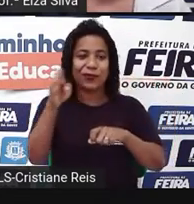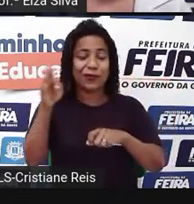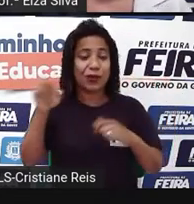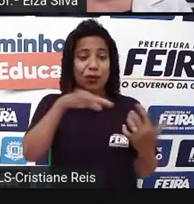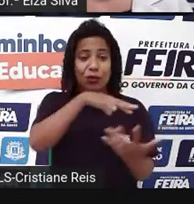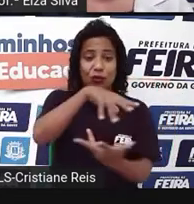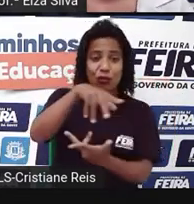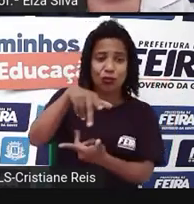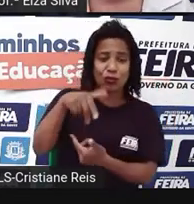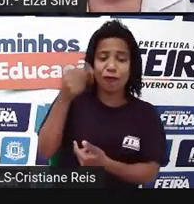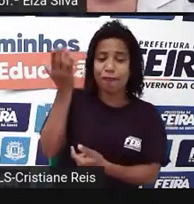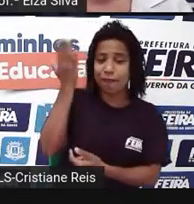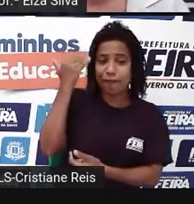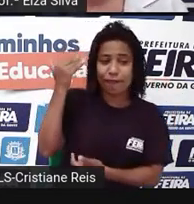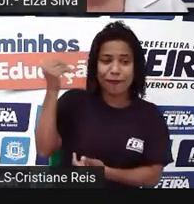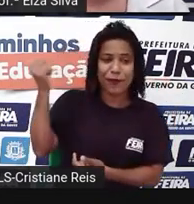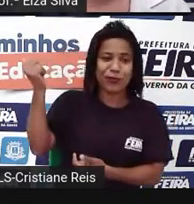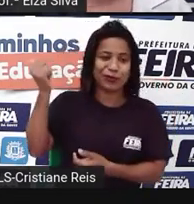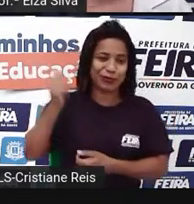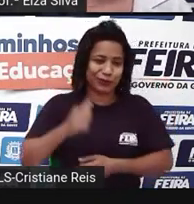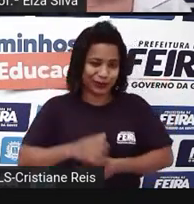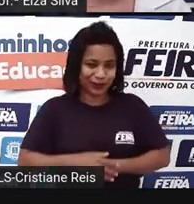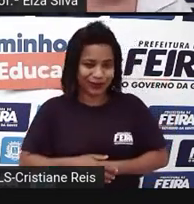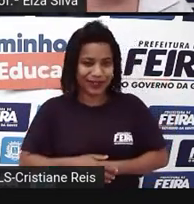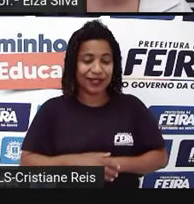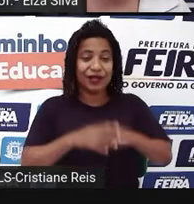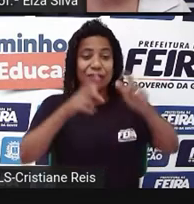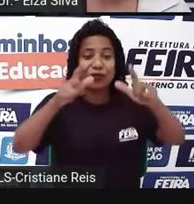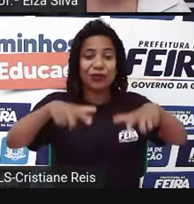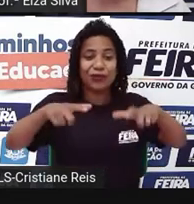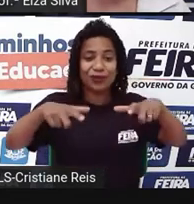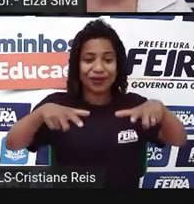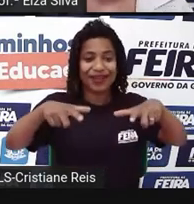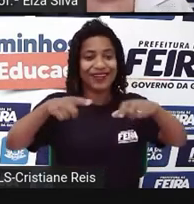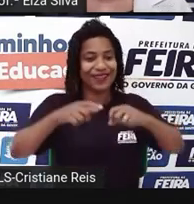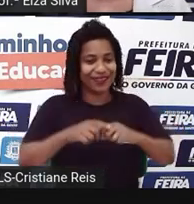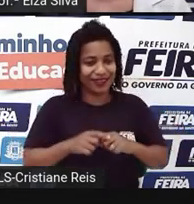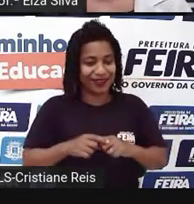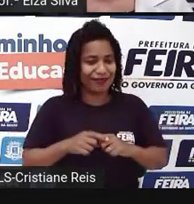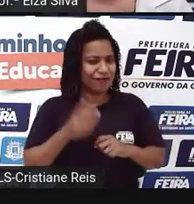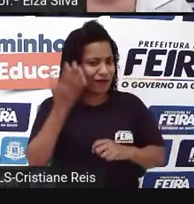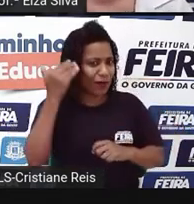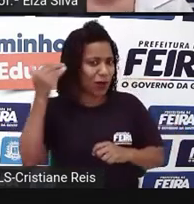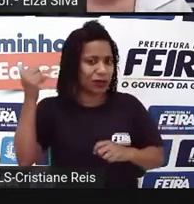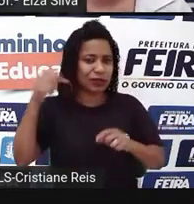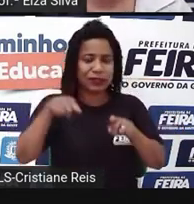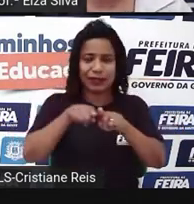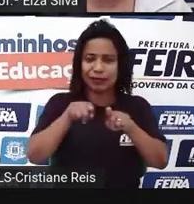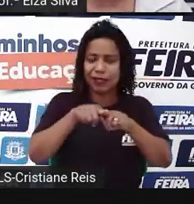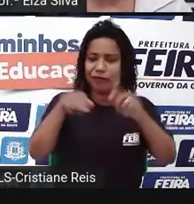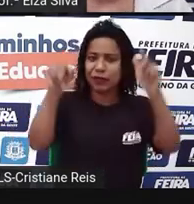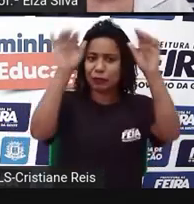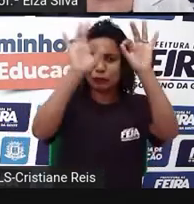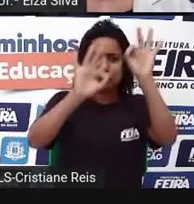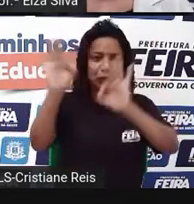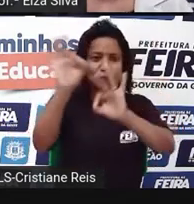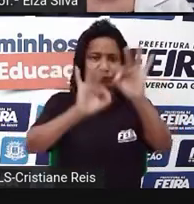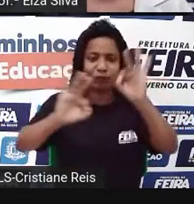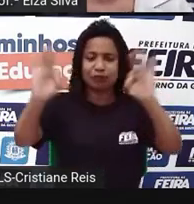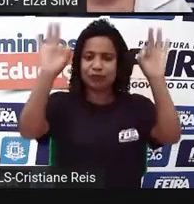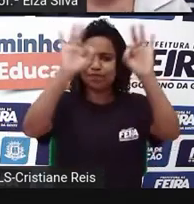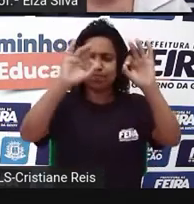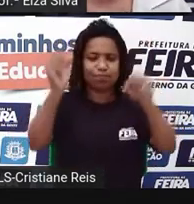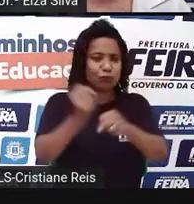famosas e são conhecidas pela localização, pela arquitetura que é especial e